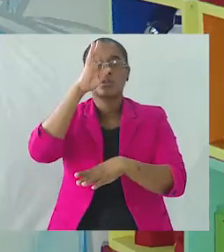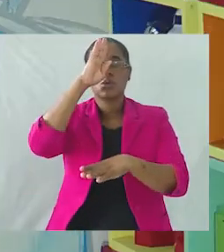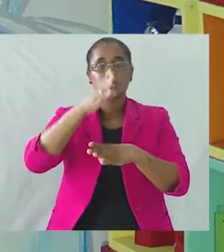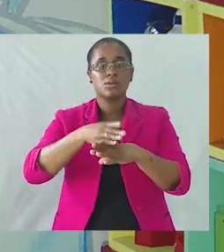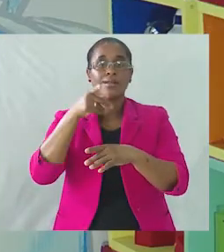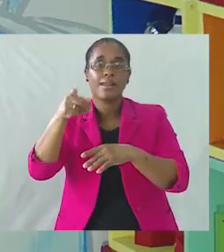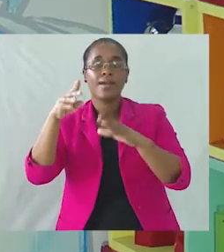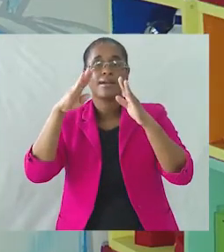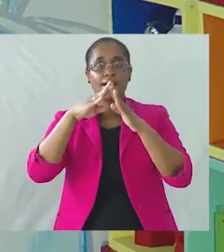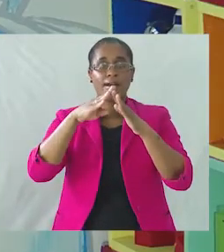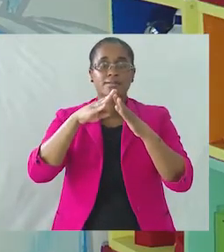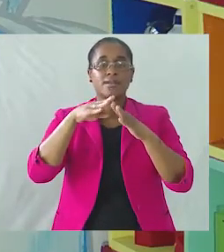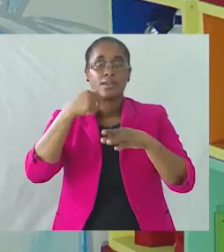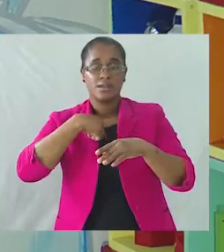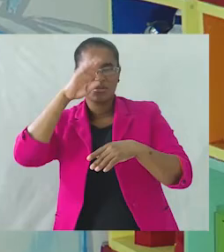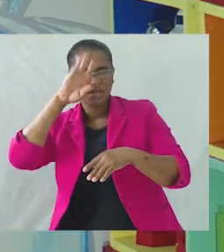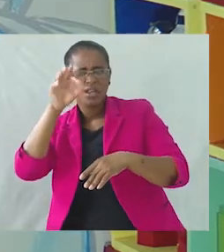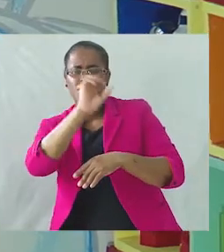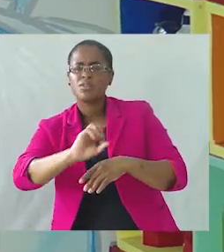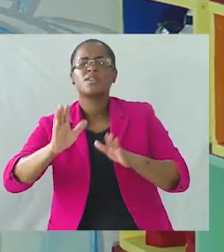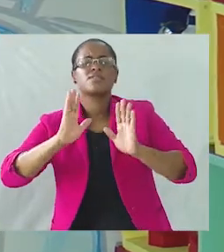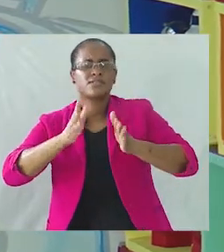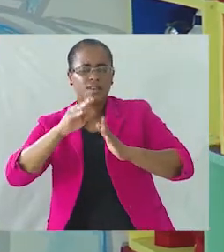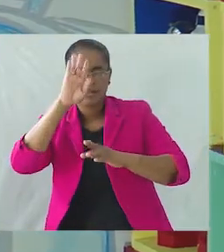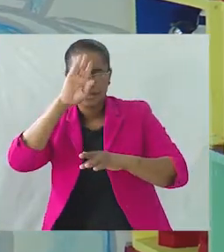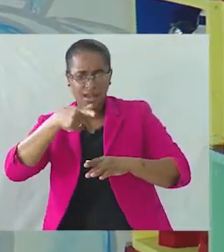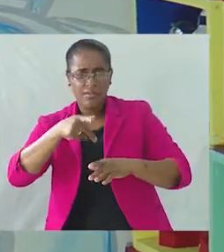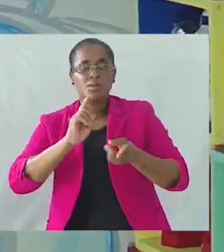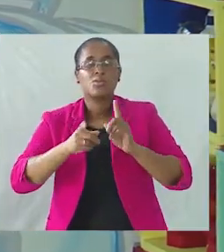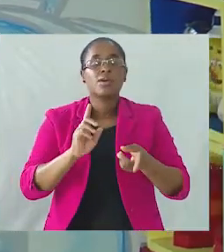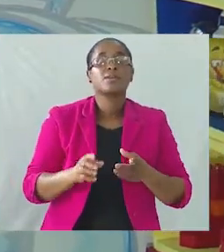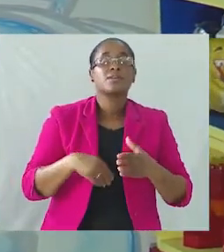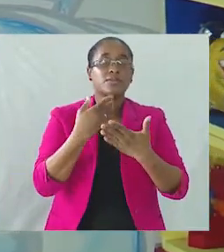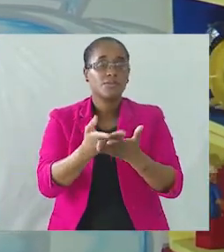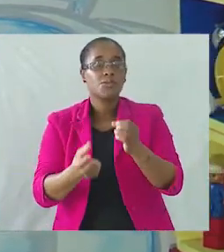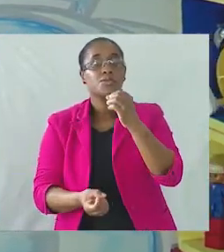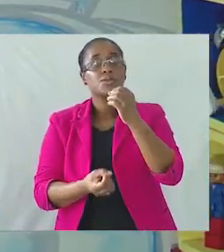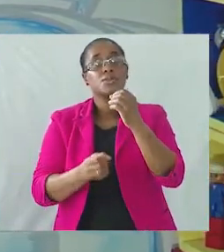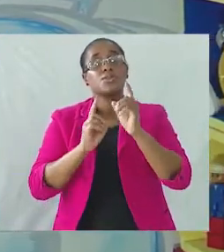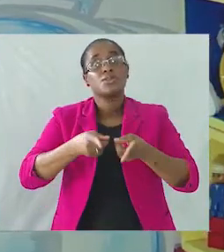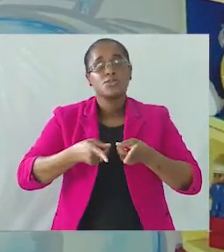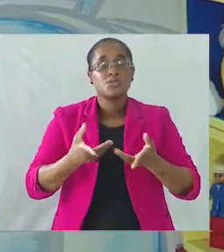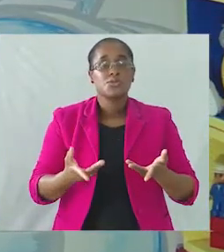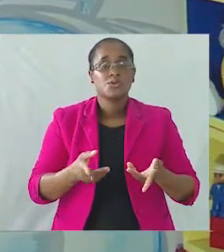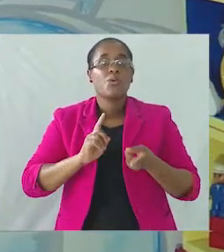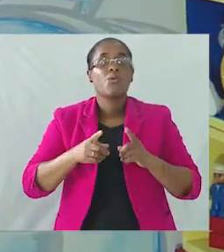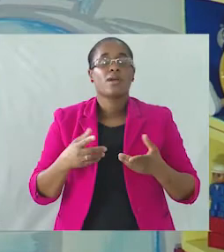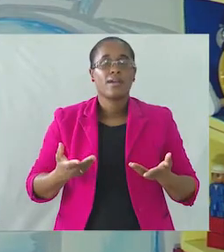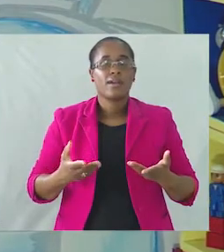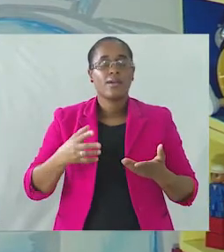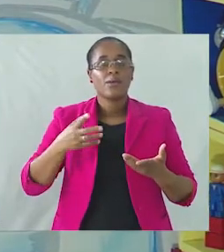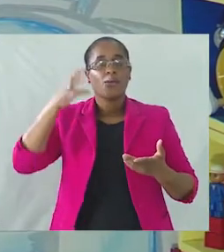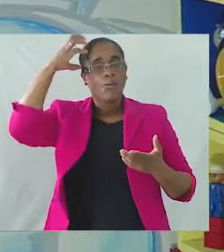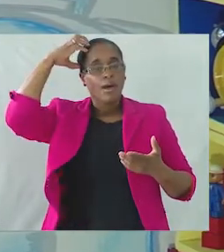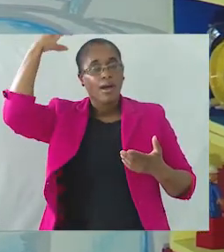em casa, sei que vocês já sabem o que deu início, o que é. Tanto o